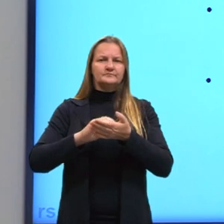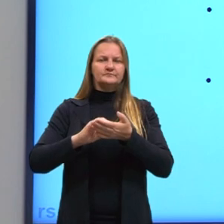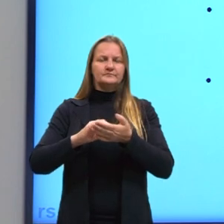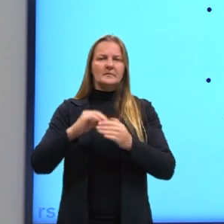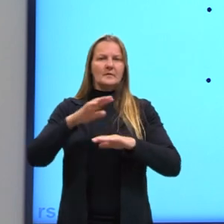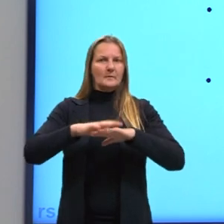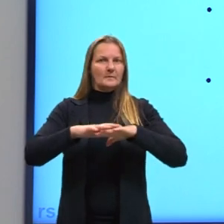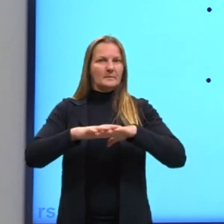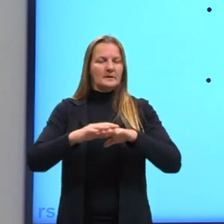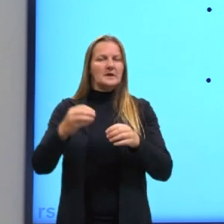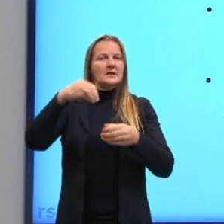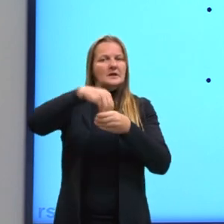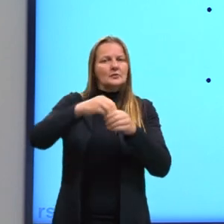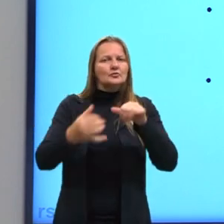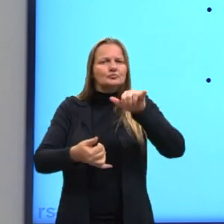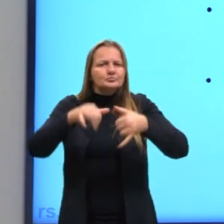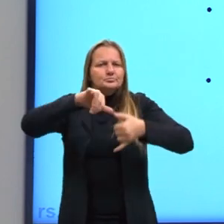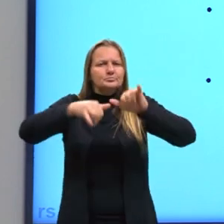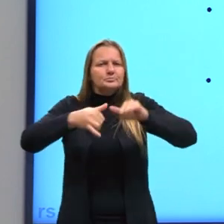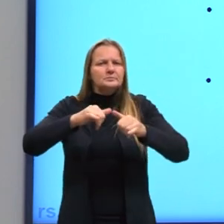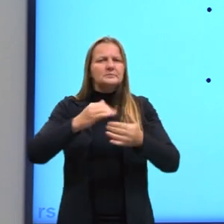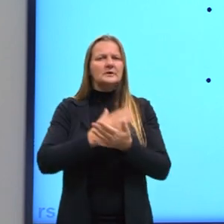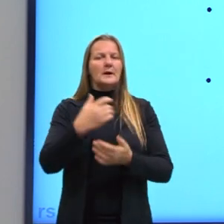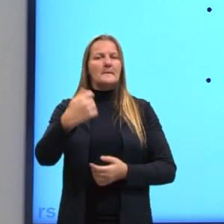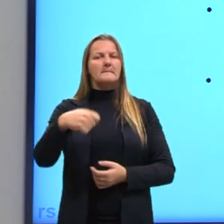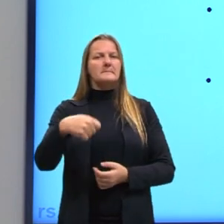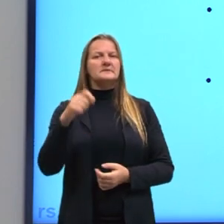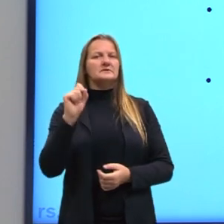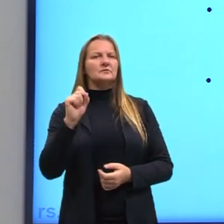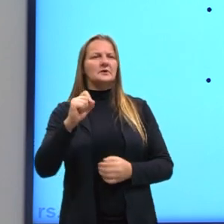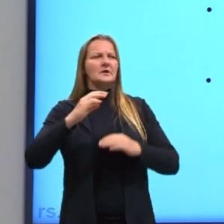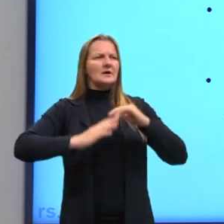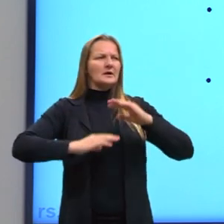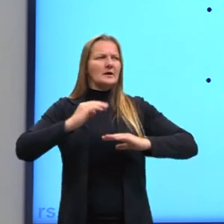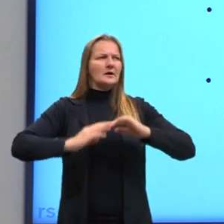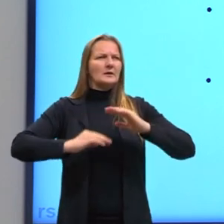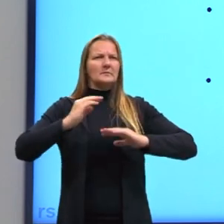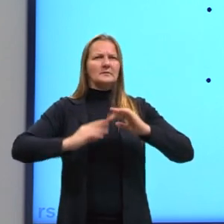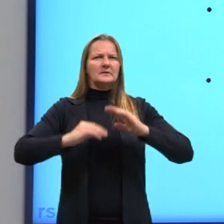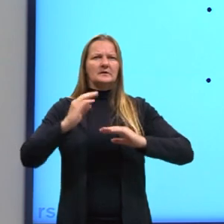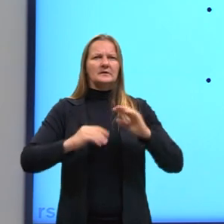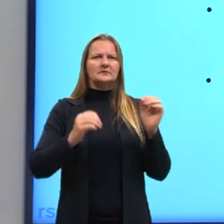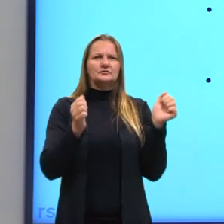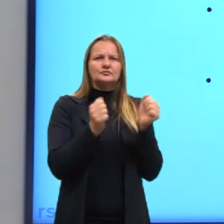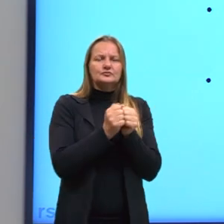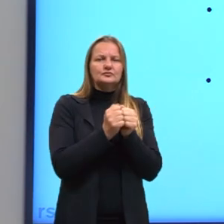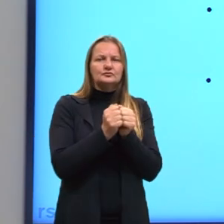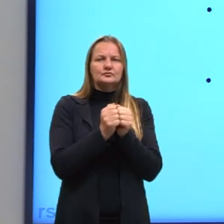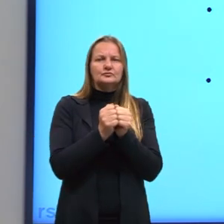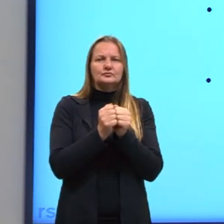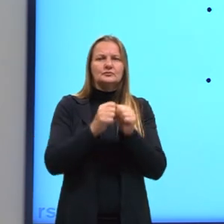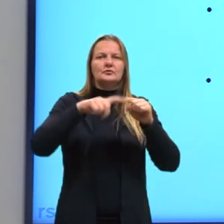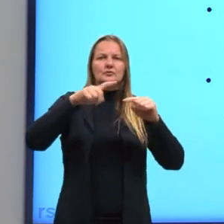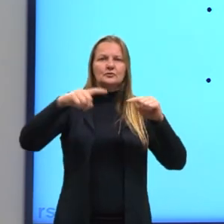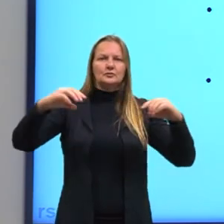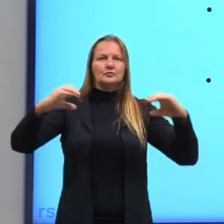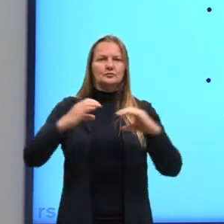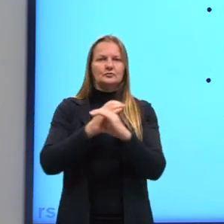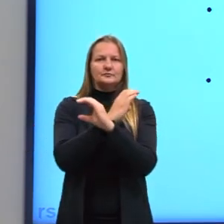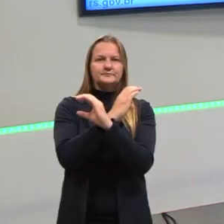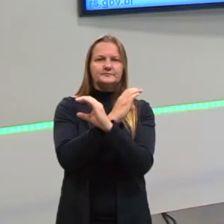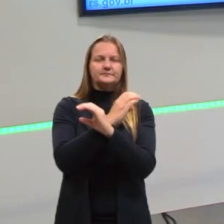fizer na minha equação química intermediária eu preciso aplicar na variação de entalpia tá porque